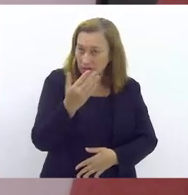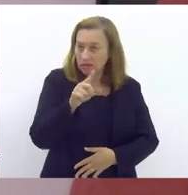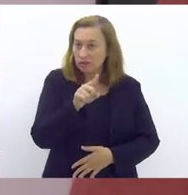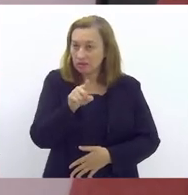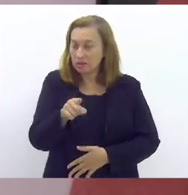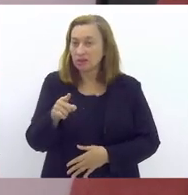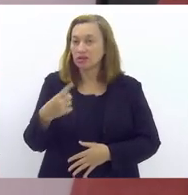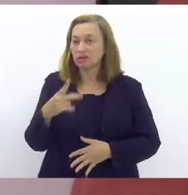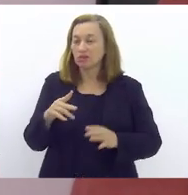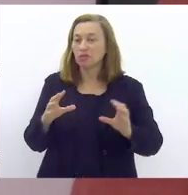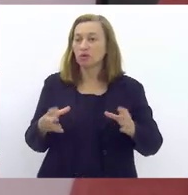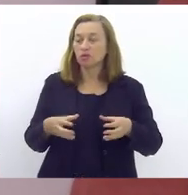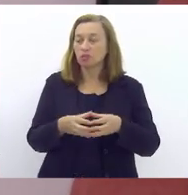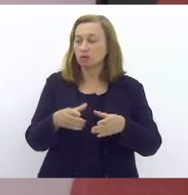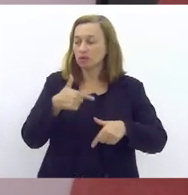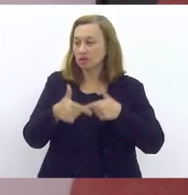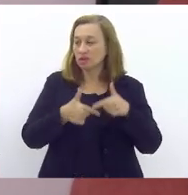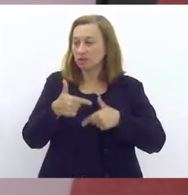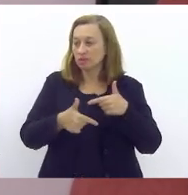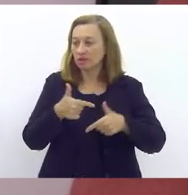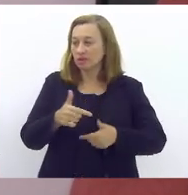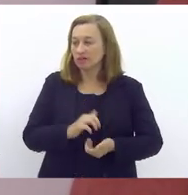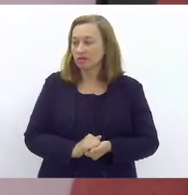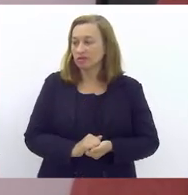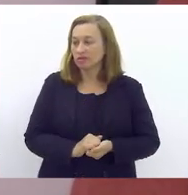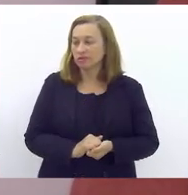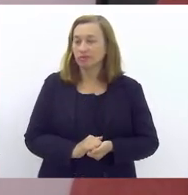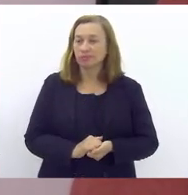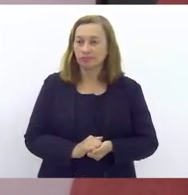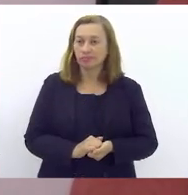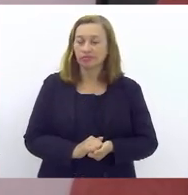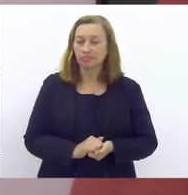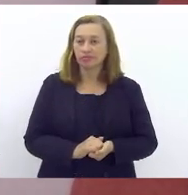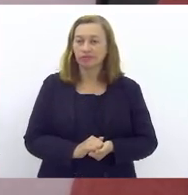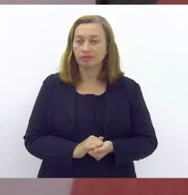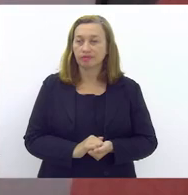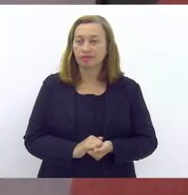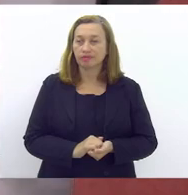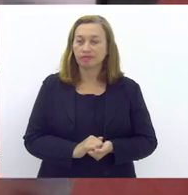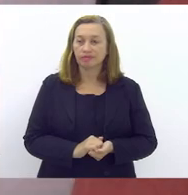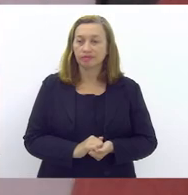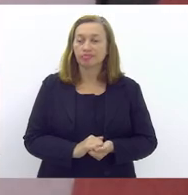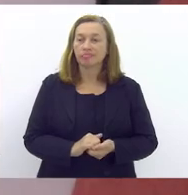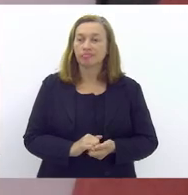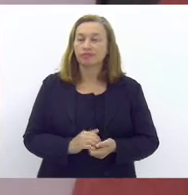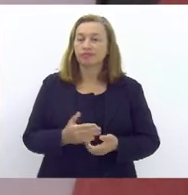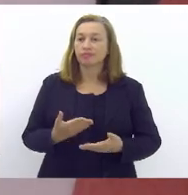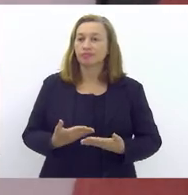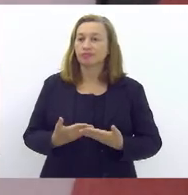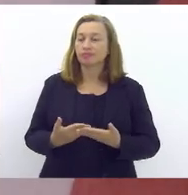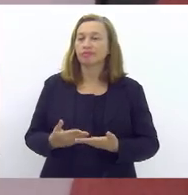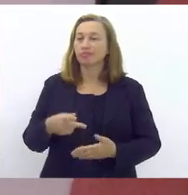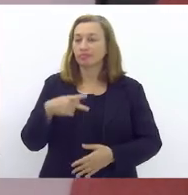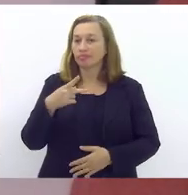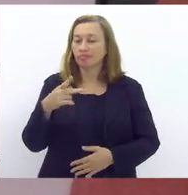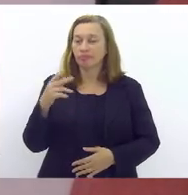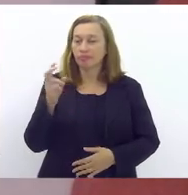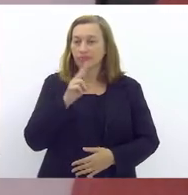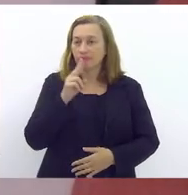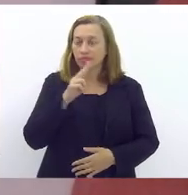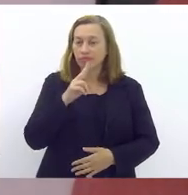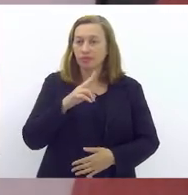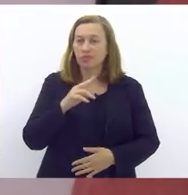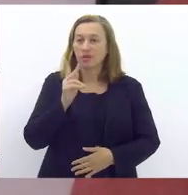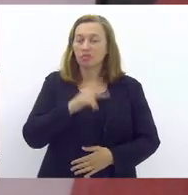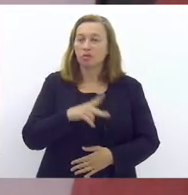você e a sua equipe toda, que é uma equipe muito aguerrida. Passo a palavra imediatamente para o nosso